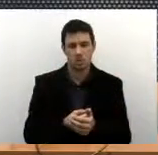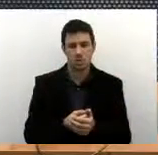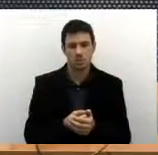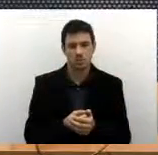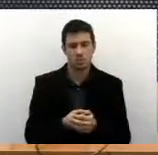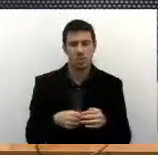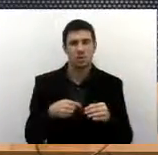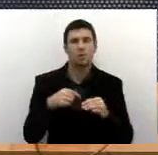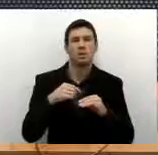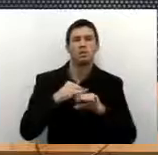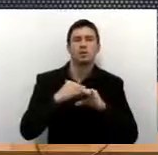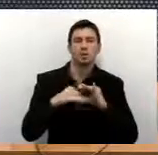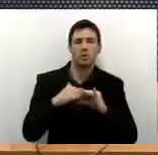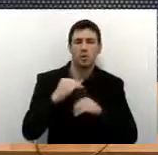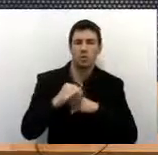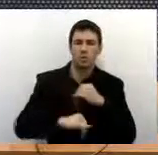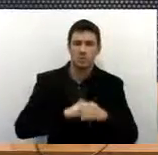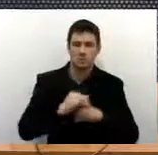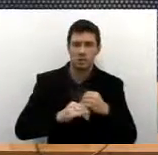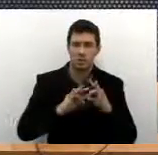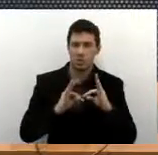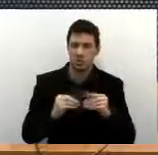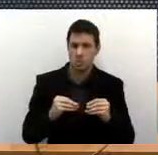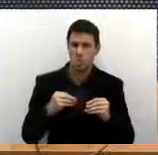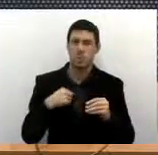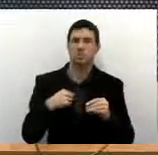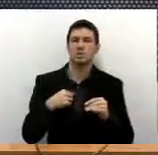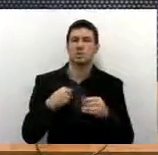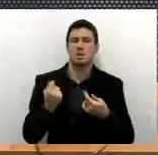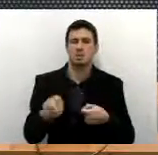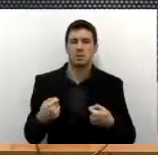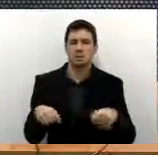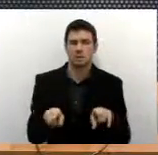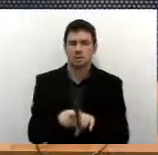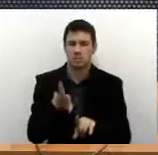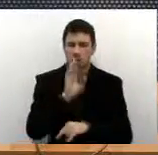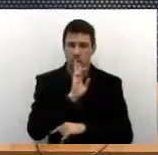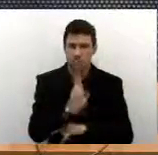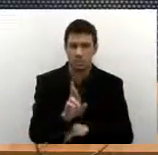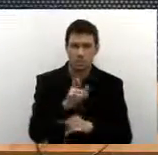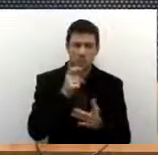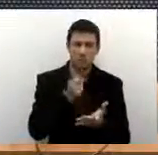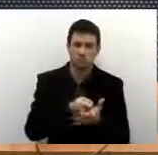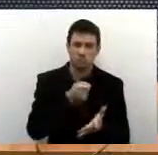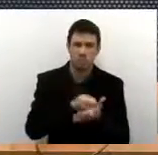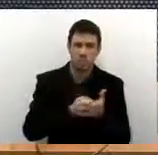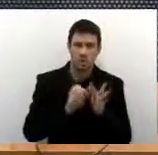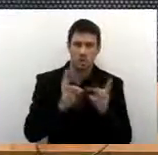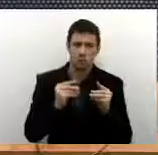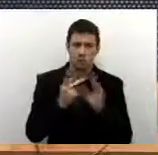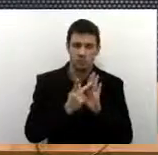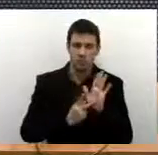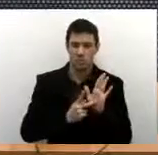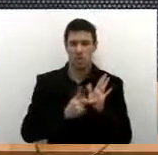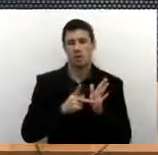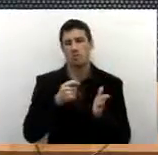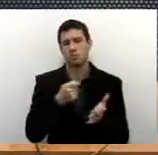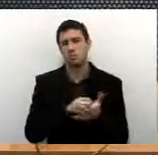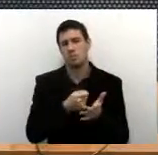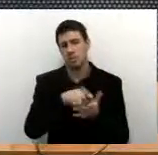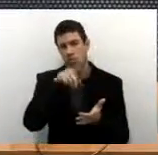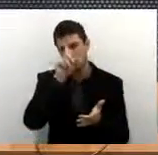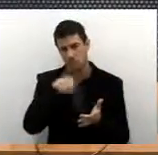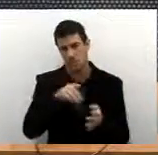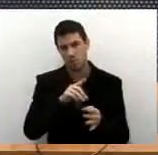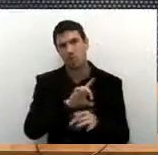via online, todas as necessidades, todas as respostas dos requerimentos, dos projetos, o andamento de cada processo.